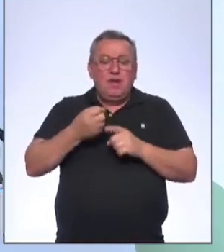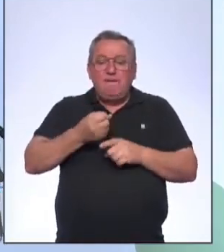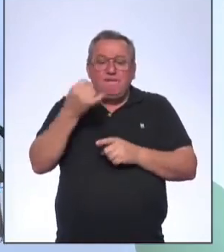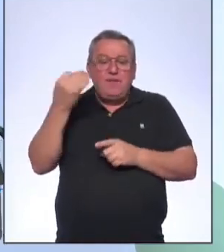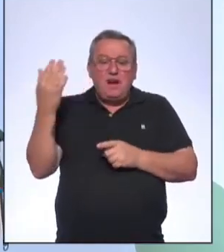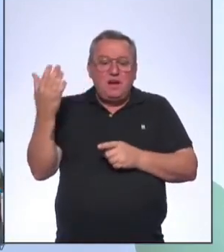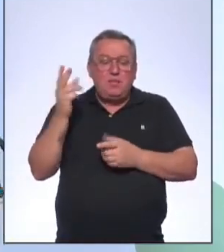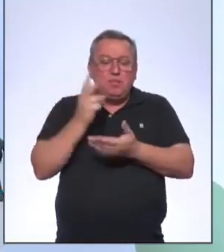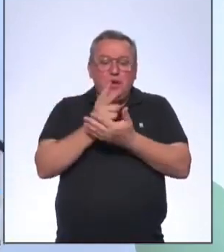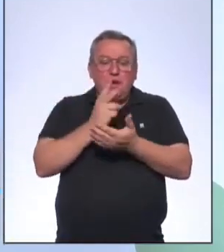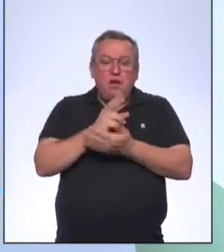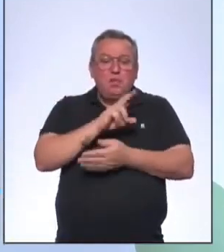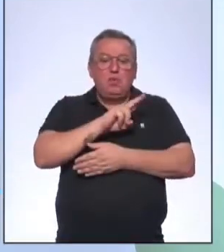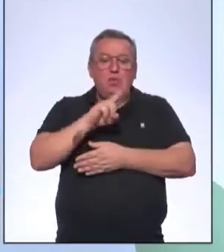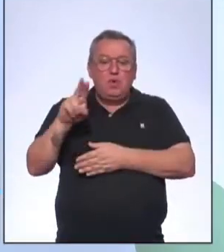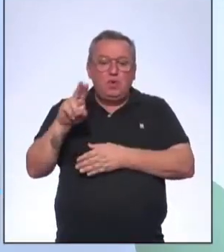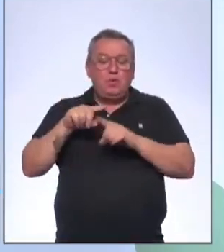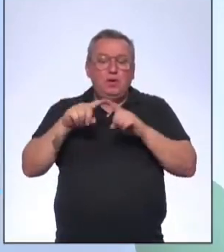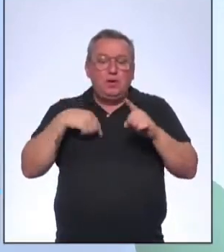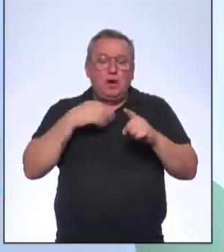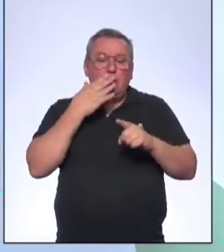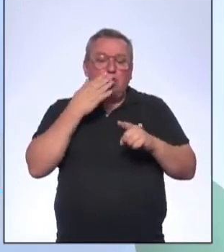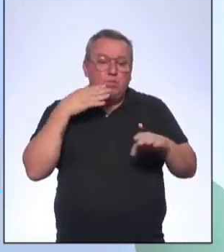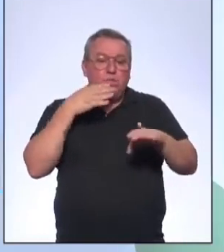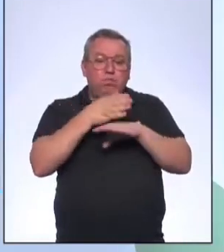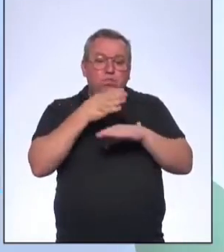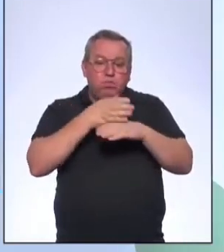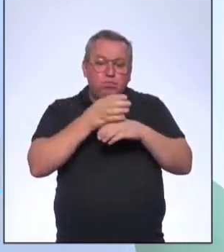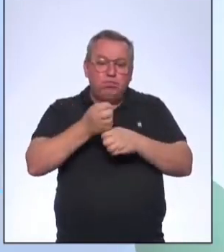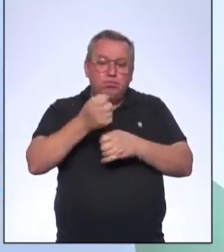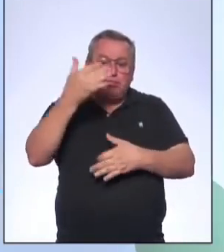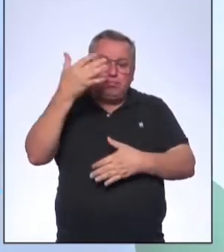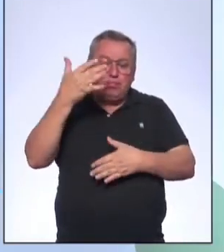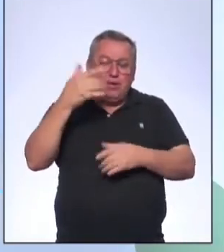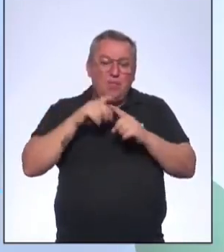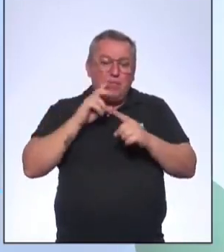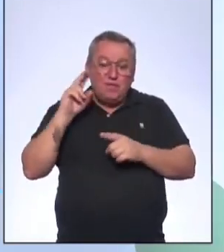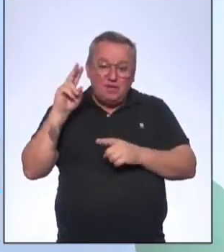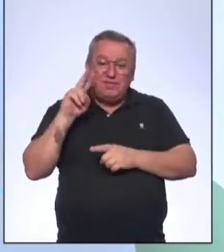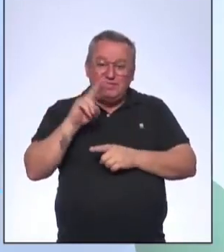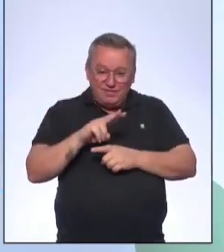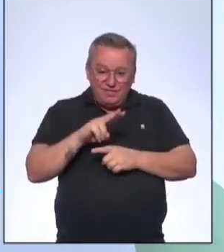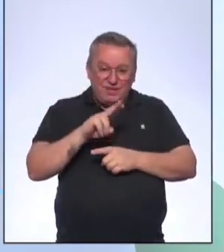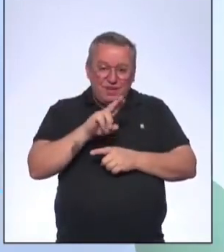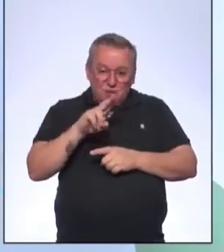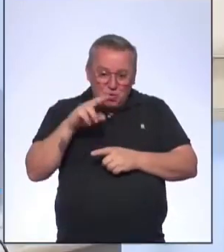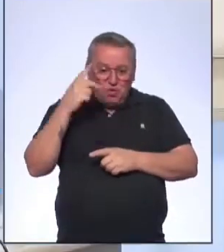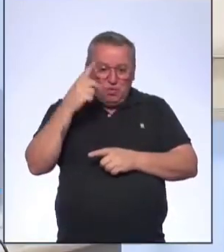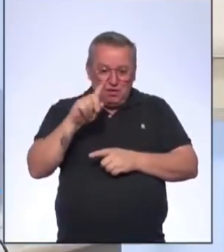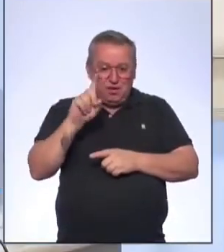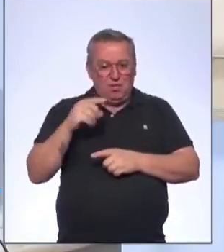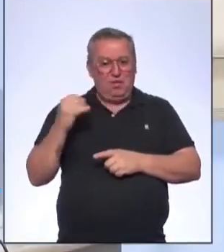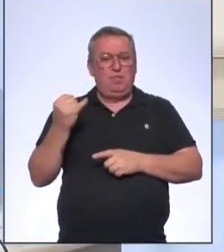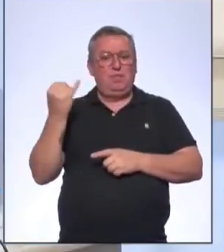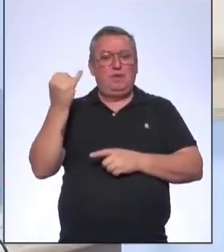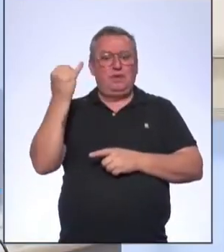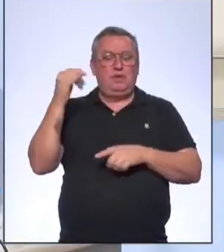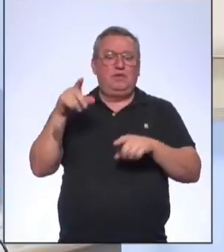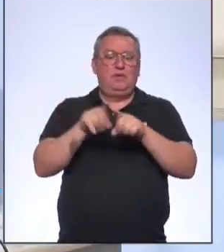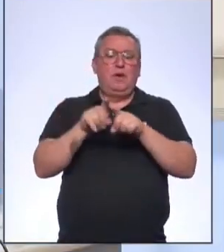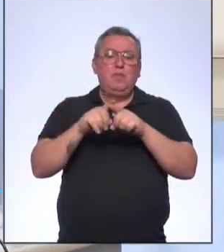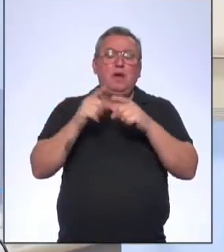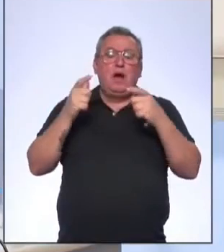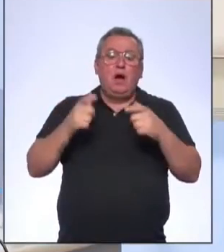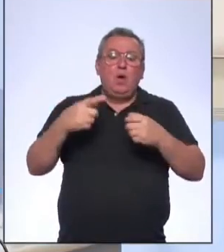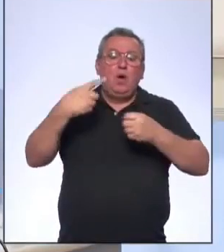da interação, é uma forma de vocês se identificarem nesse processo, tá bom? É importante a gente saber de onde